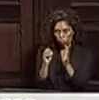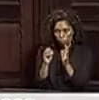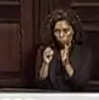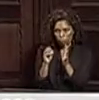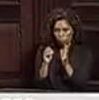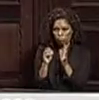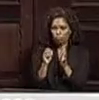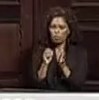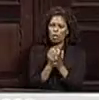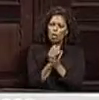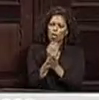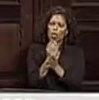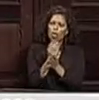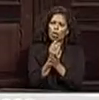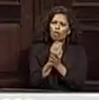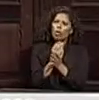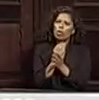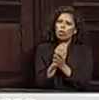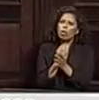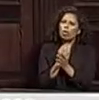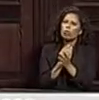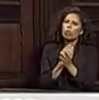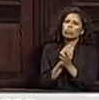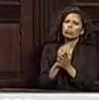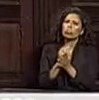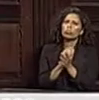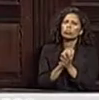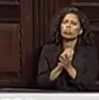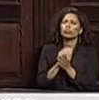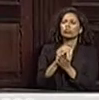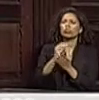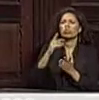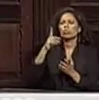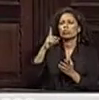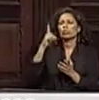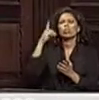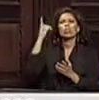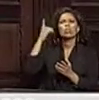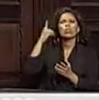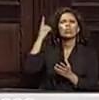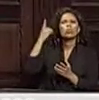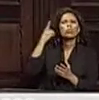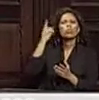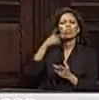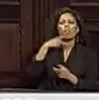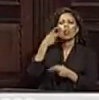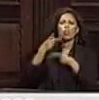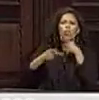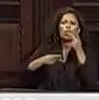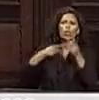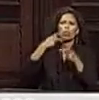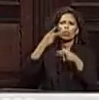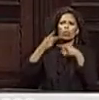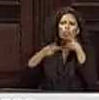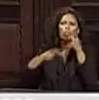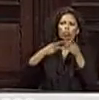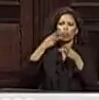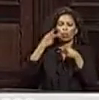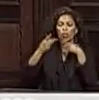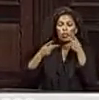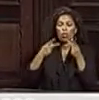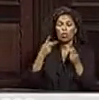Glauber Braga falou o seguinte, que um projeto que causa tamanho